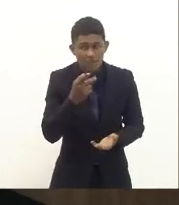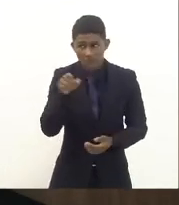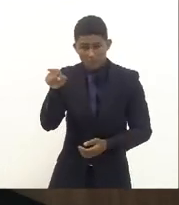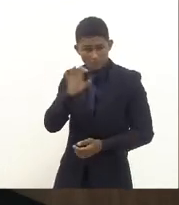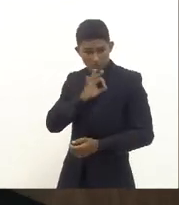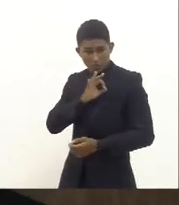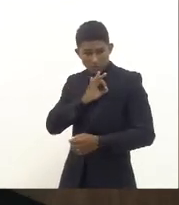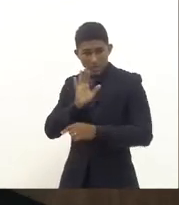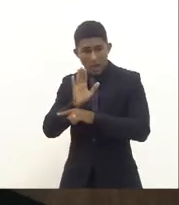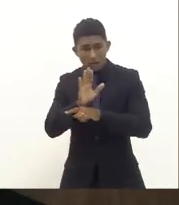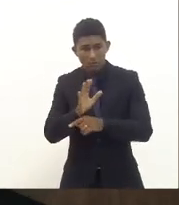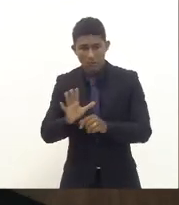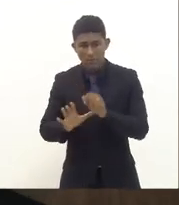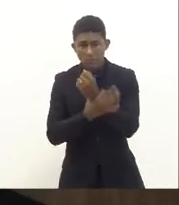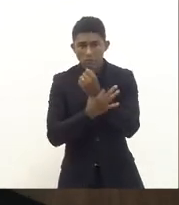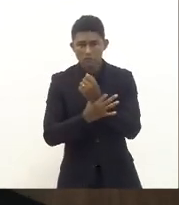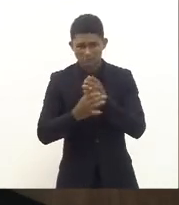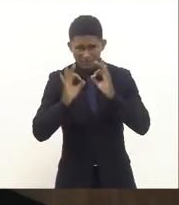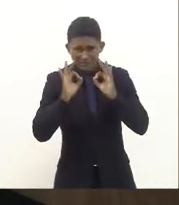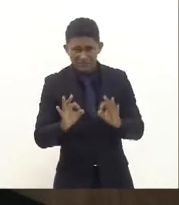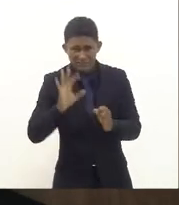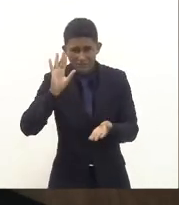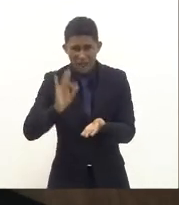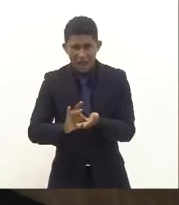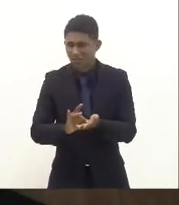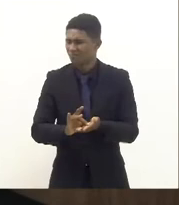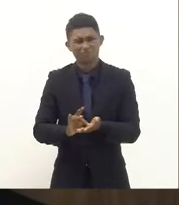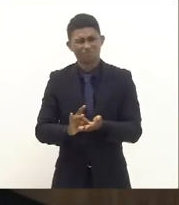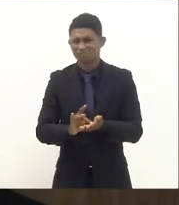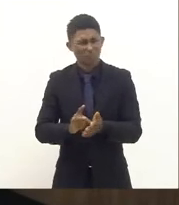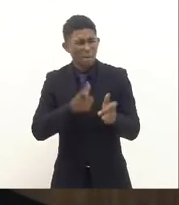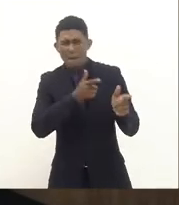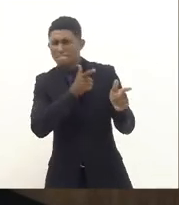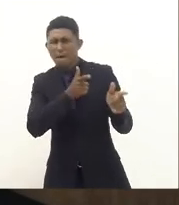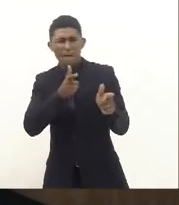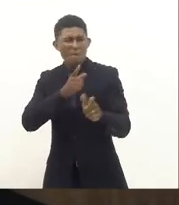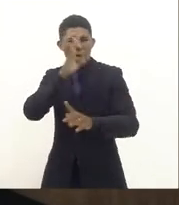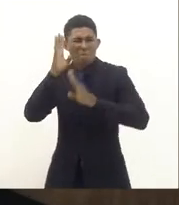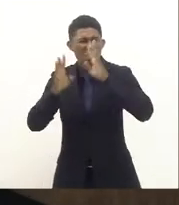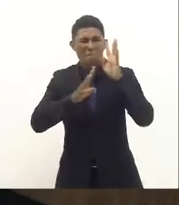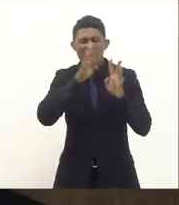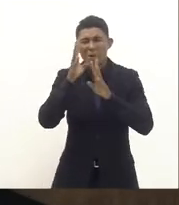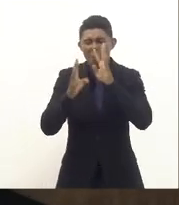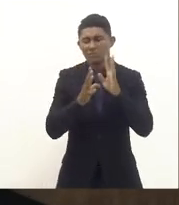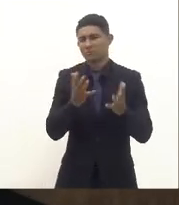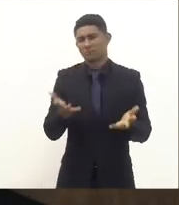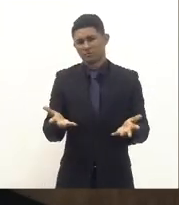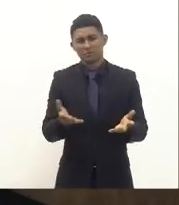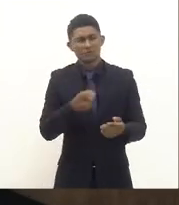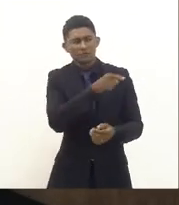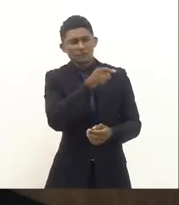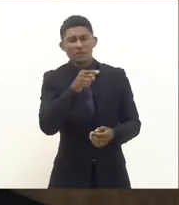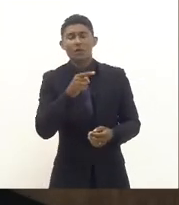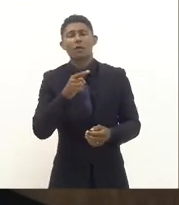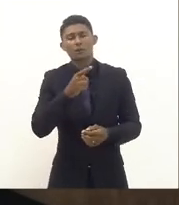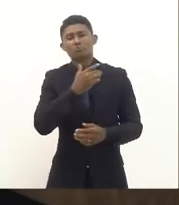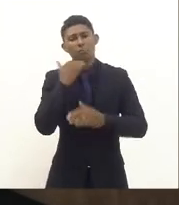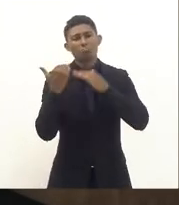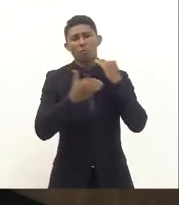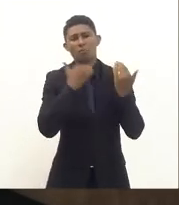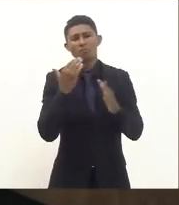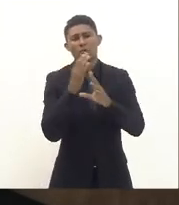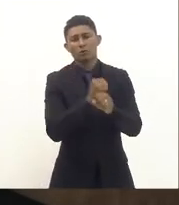para garantir a sua segurança não está quem chega tirando não está Então faça que referência aos 26 mortos e